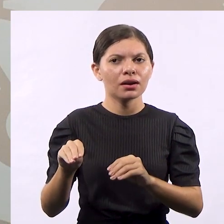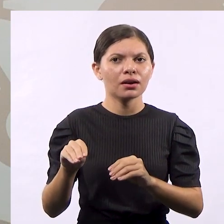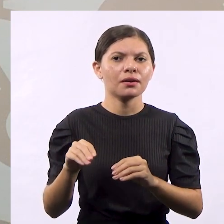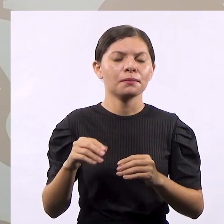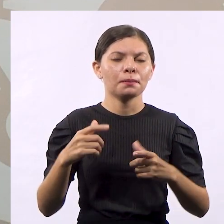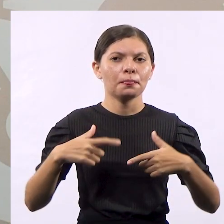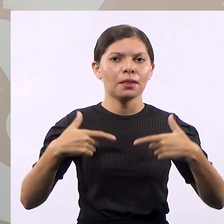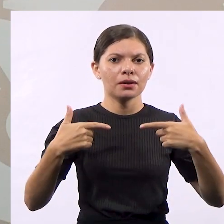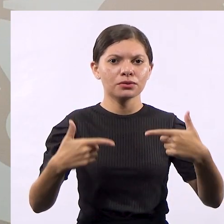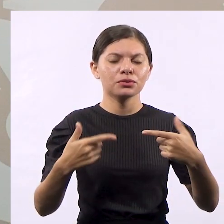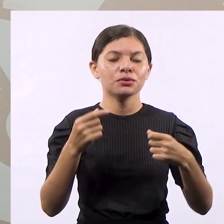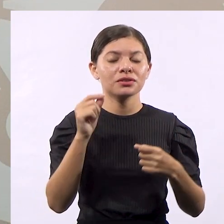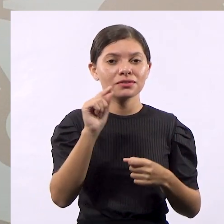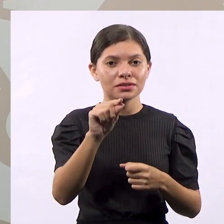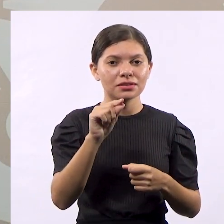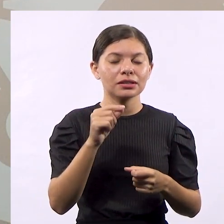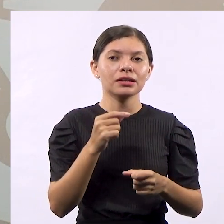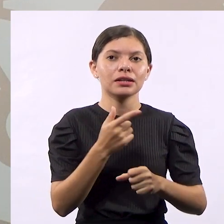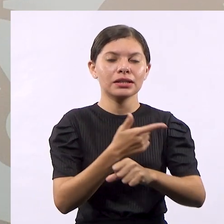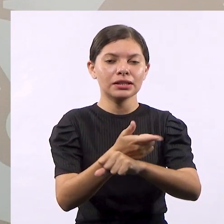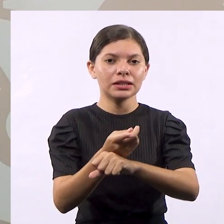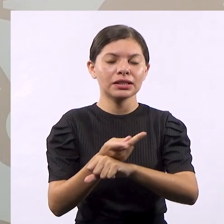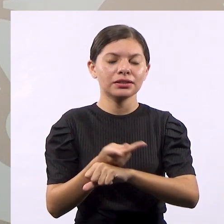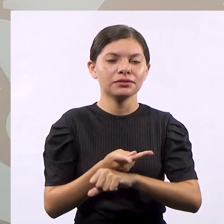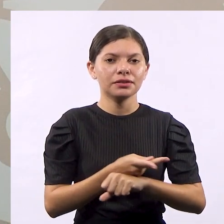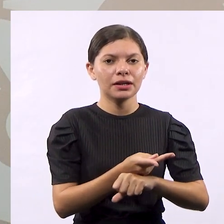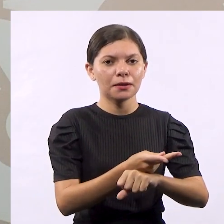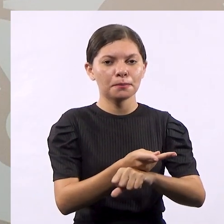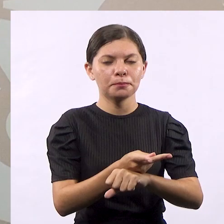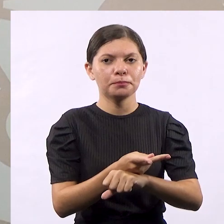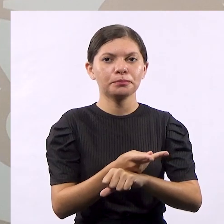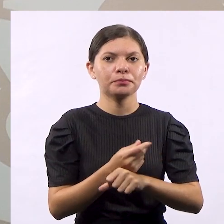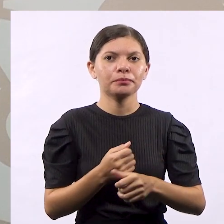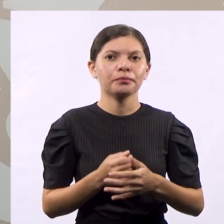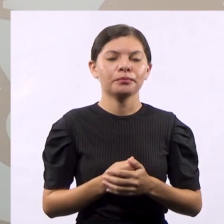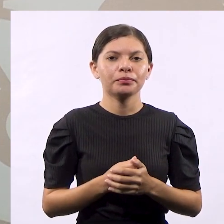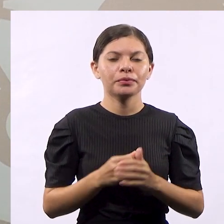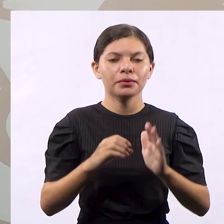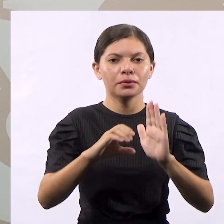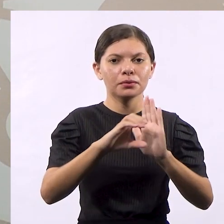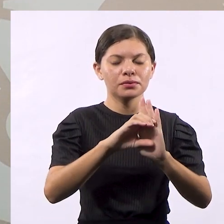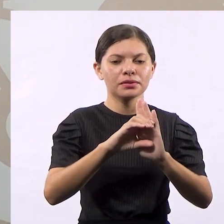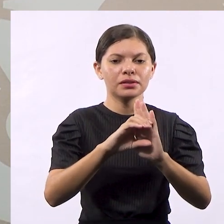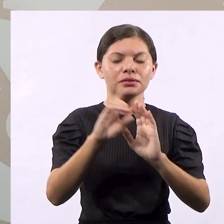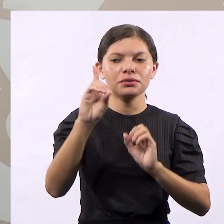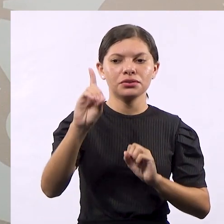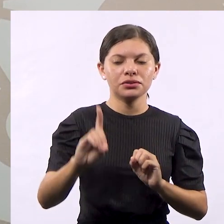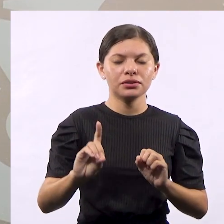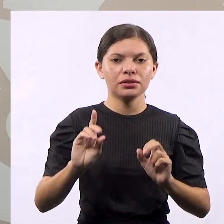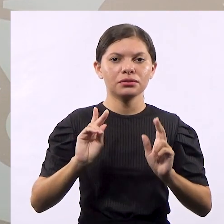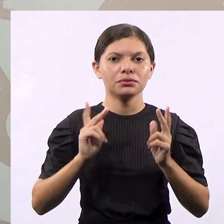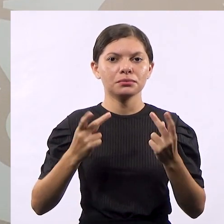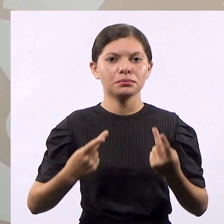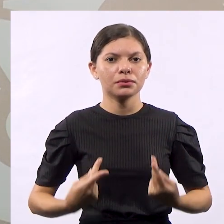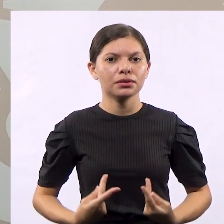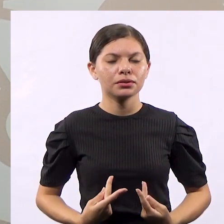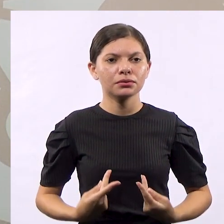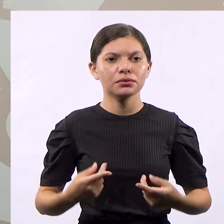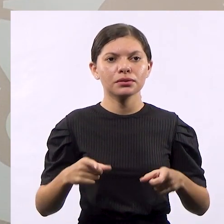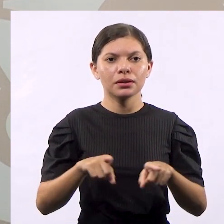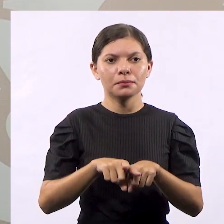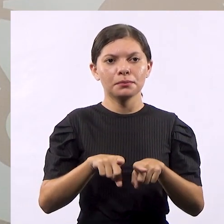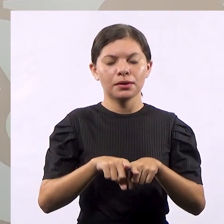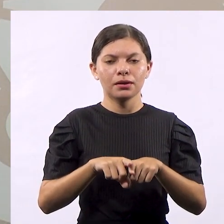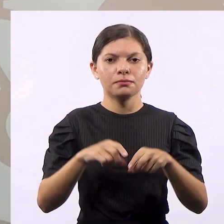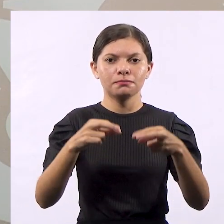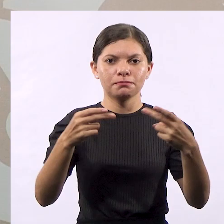você já identificar a partir do conceito de direitos humanos e a partir do conceito de diversidade, né? Então, os conceitos eles